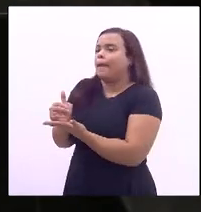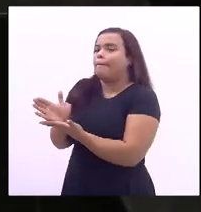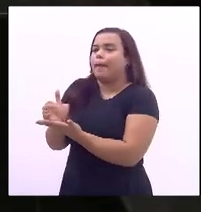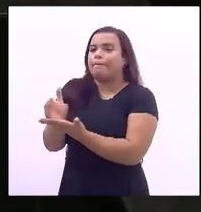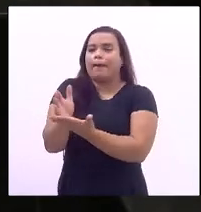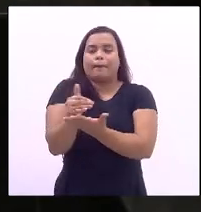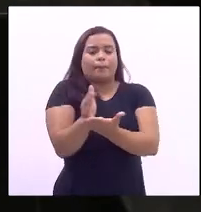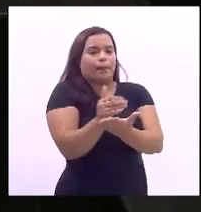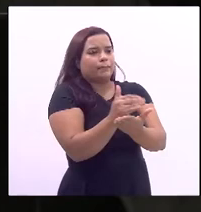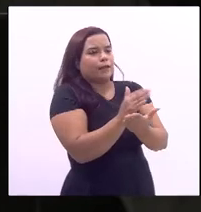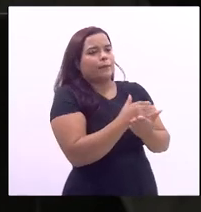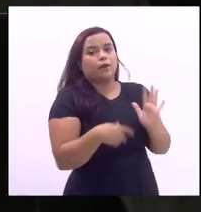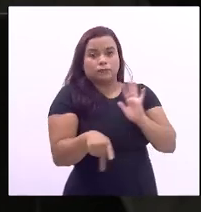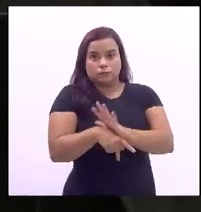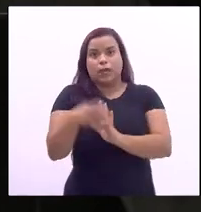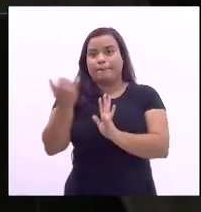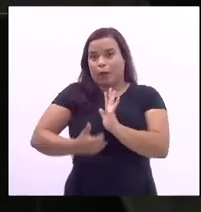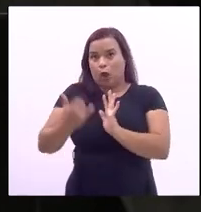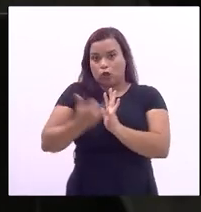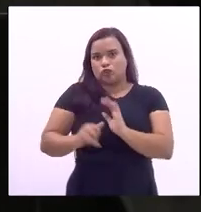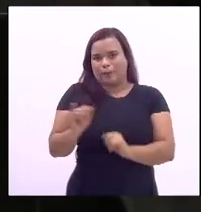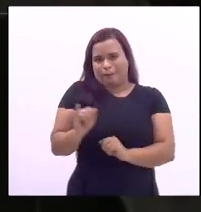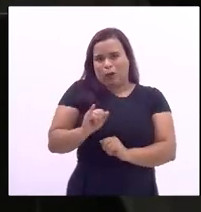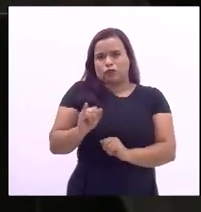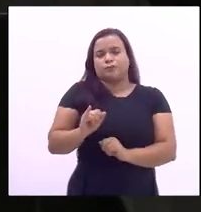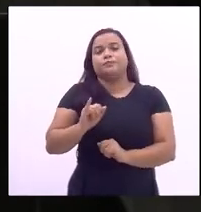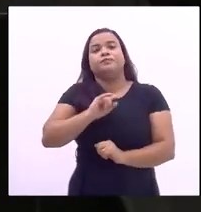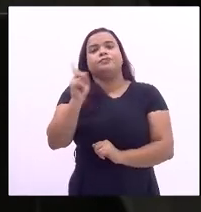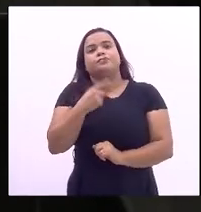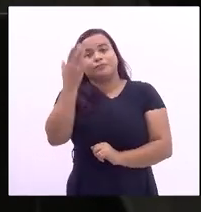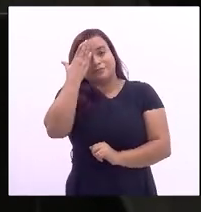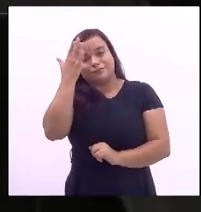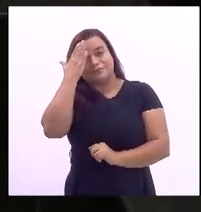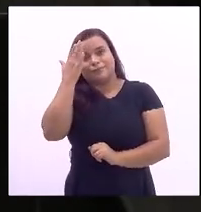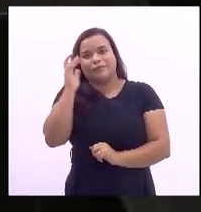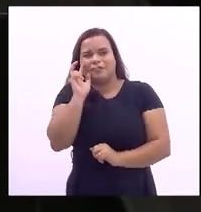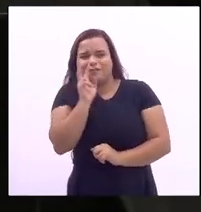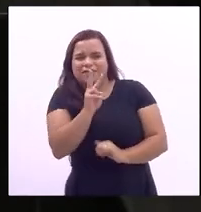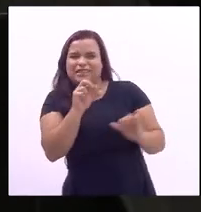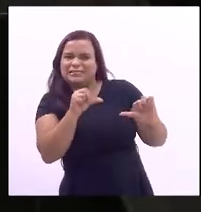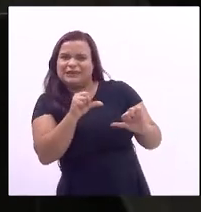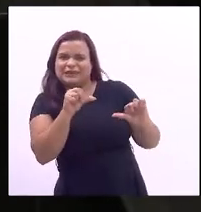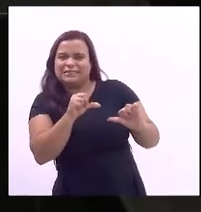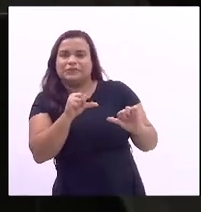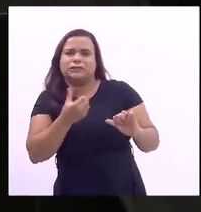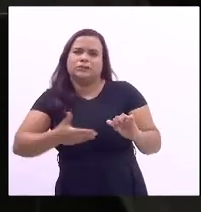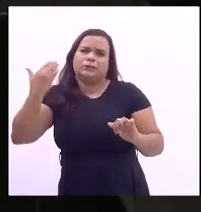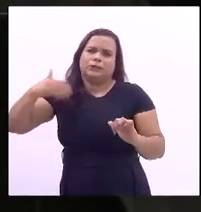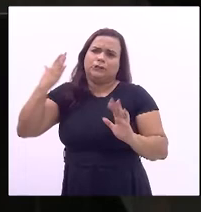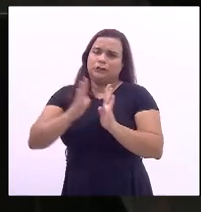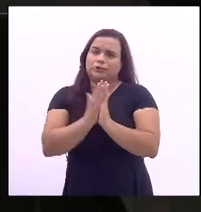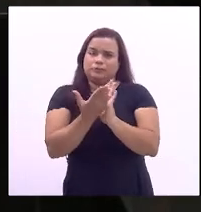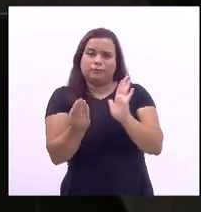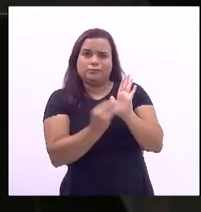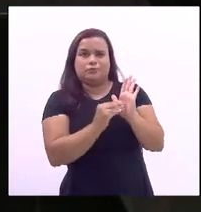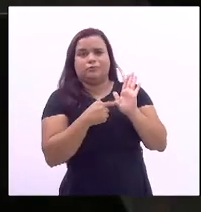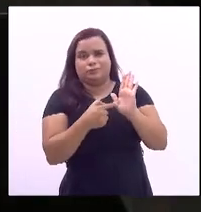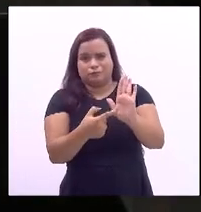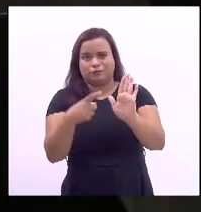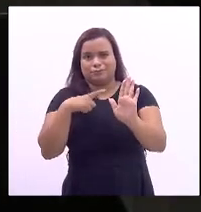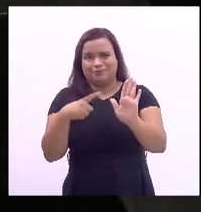de impostos eles são mais vistos mal vistos Desde o tempo bíblicos